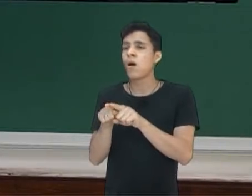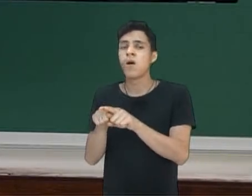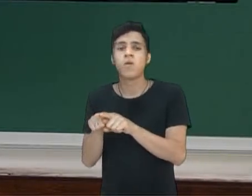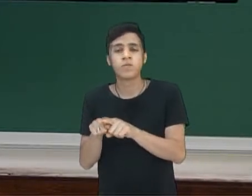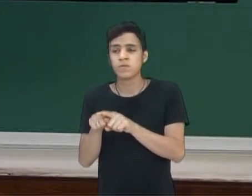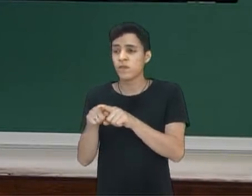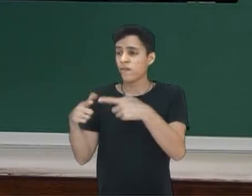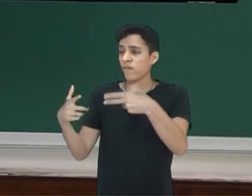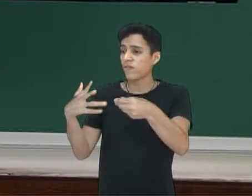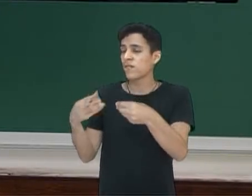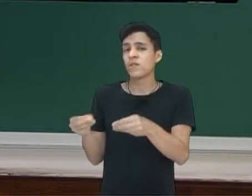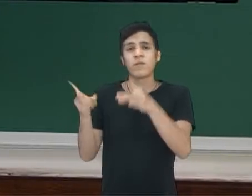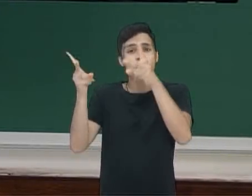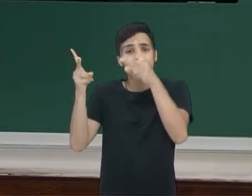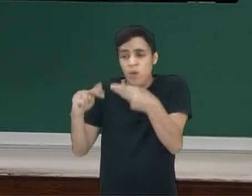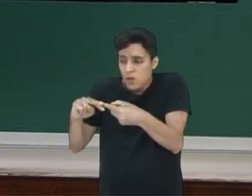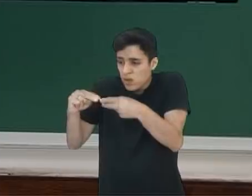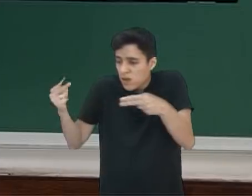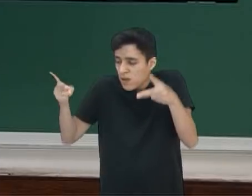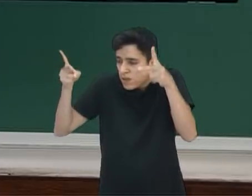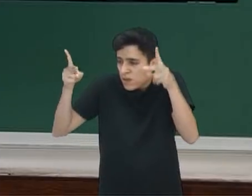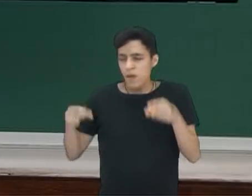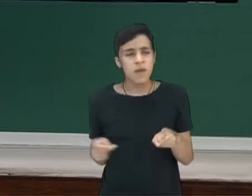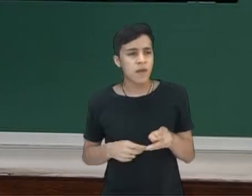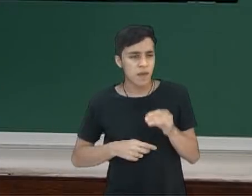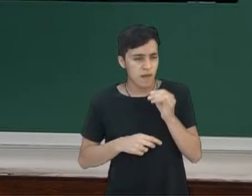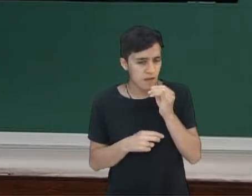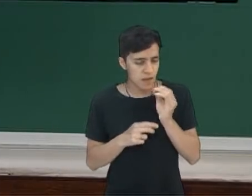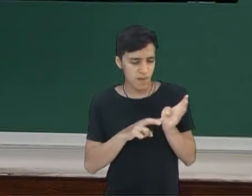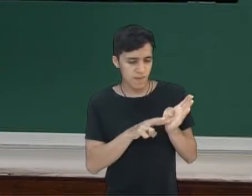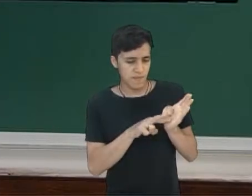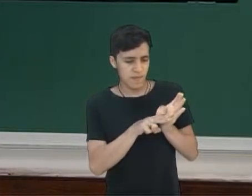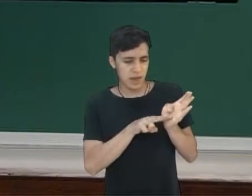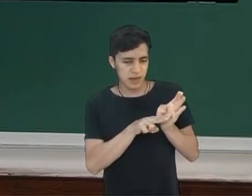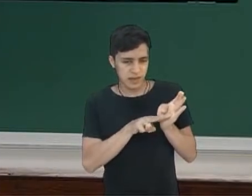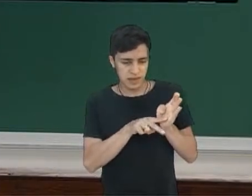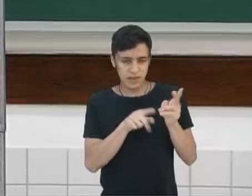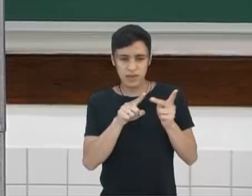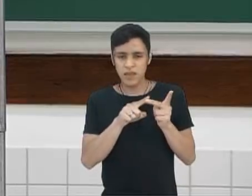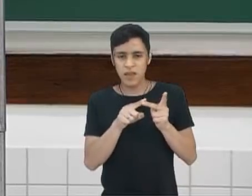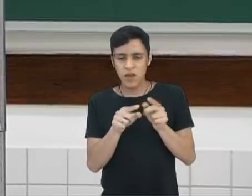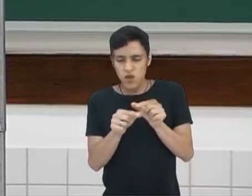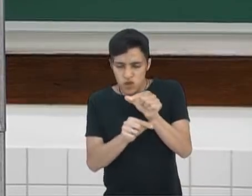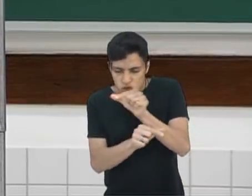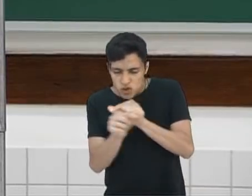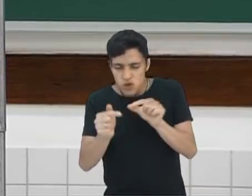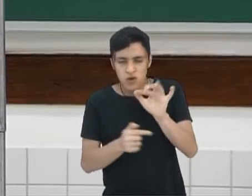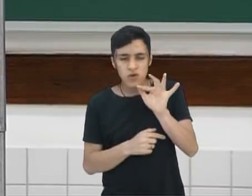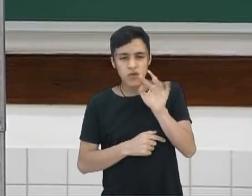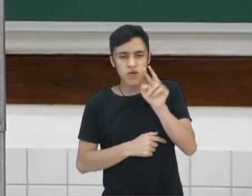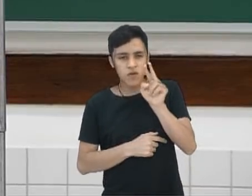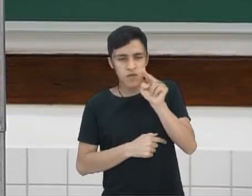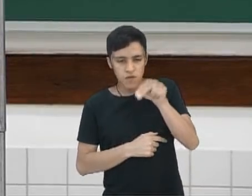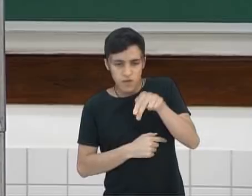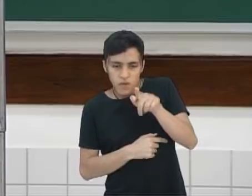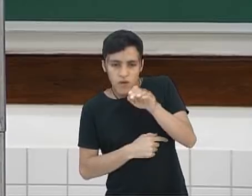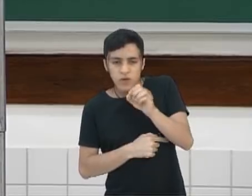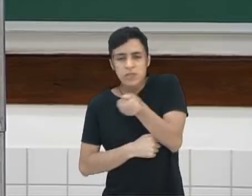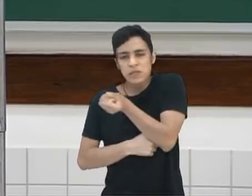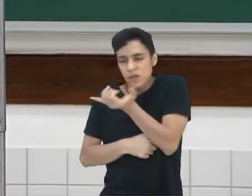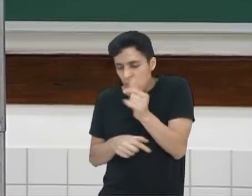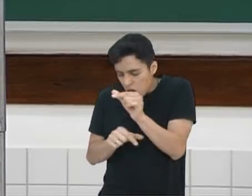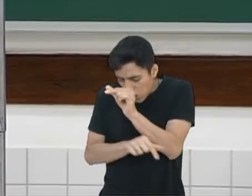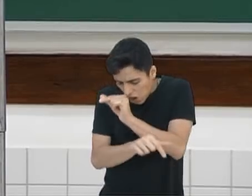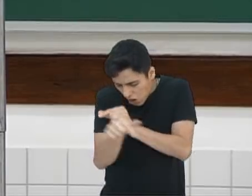idênticos, geneticamente idênticos. Então, por exemplo, bactérias, fungos, Alguns